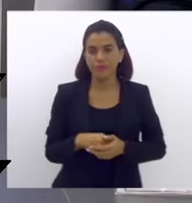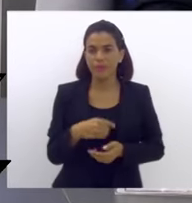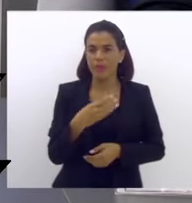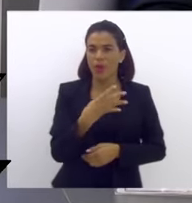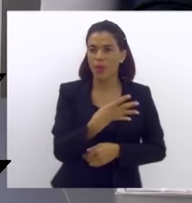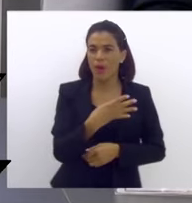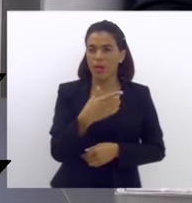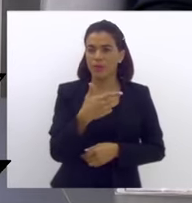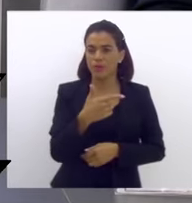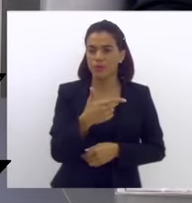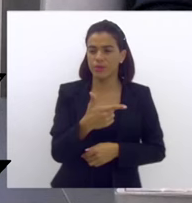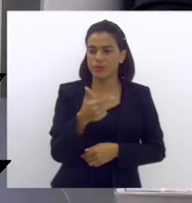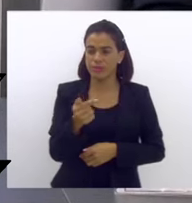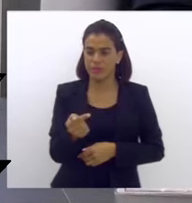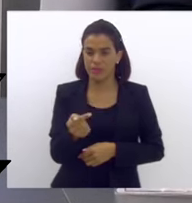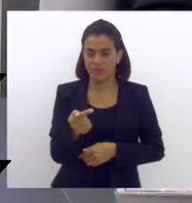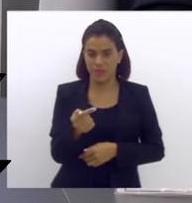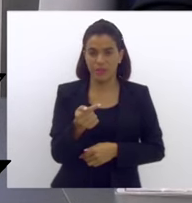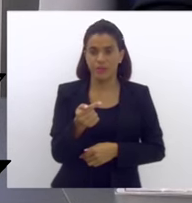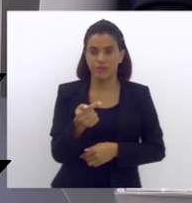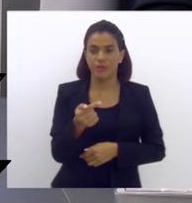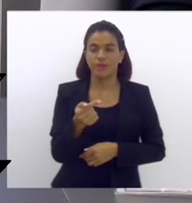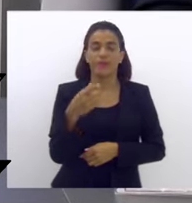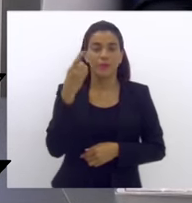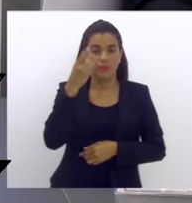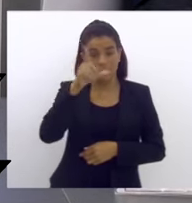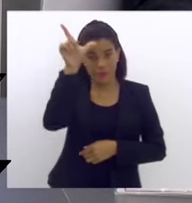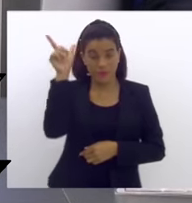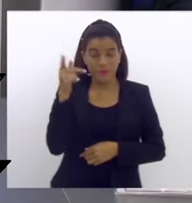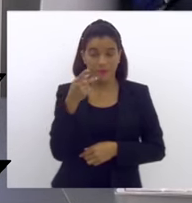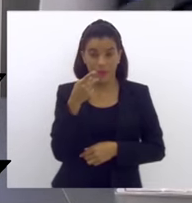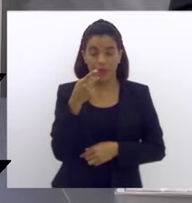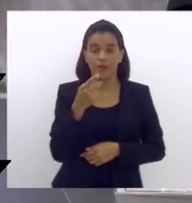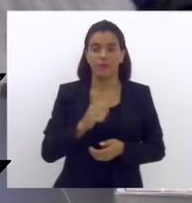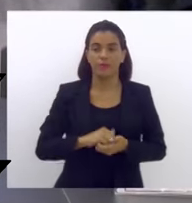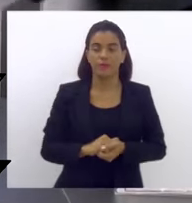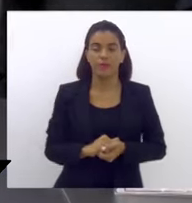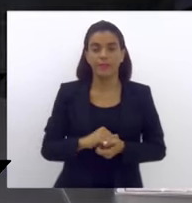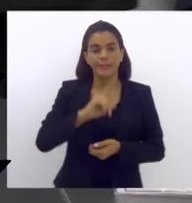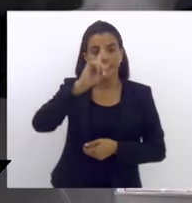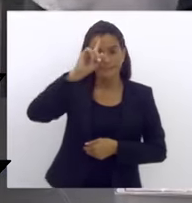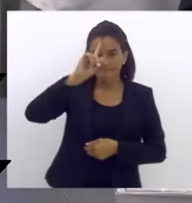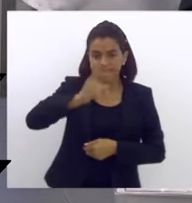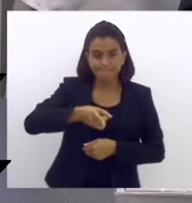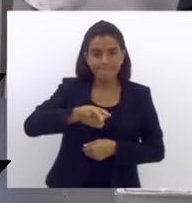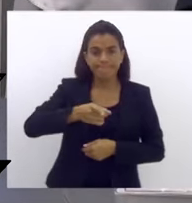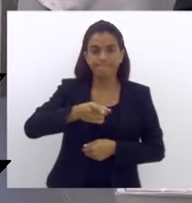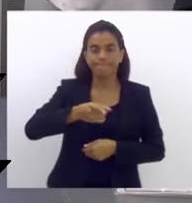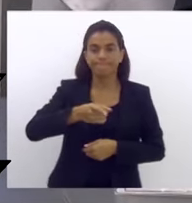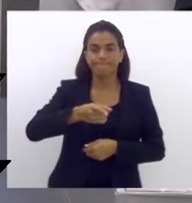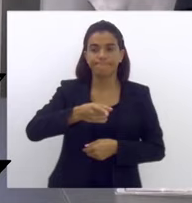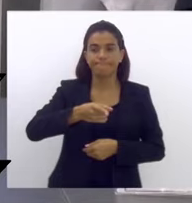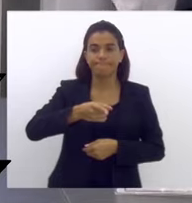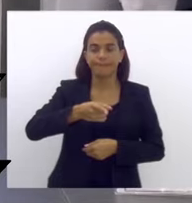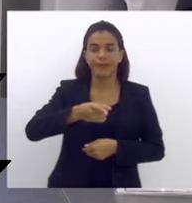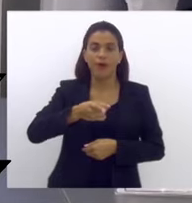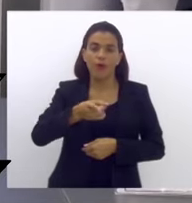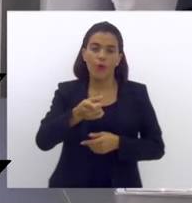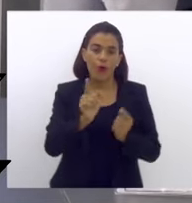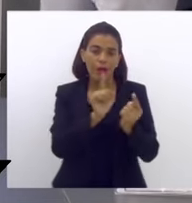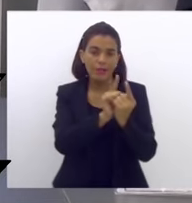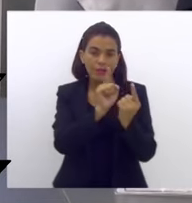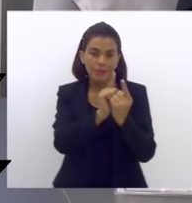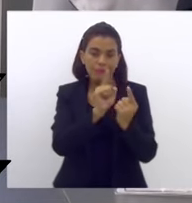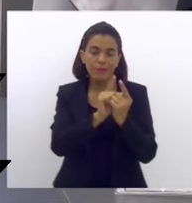4827 de 21 de autoria do deputado luí Paulo que determina que para o atendimento